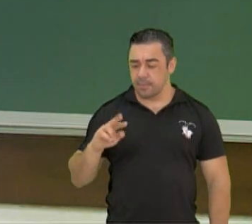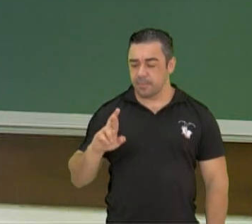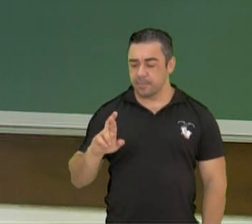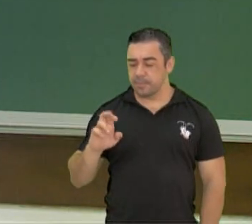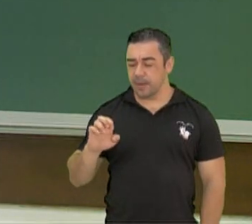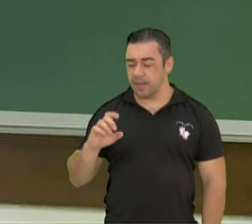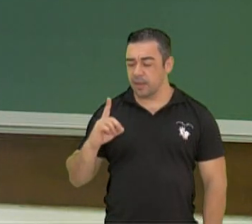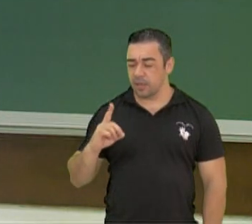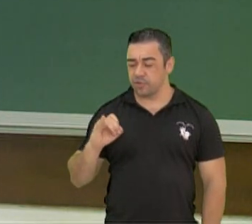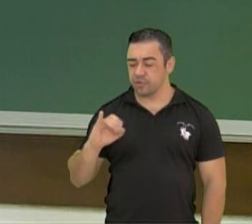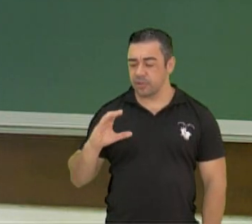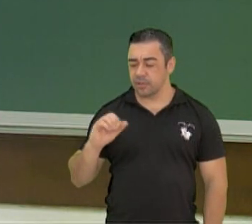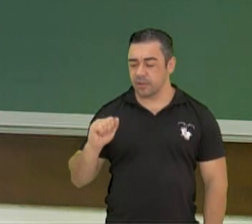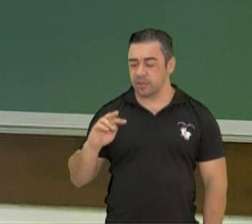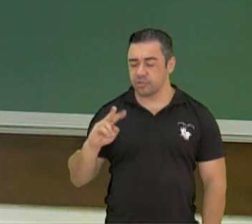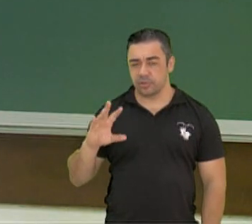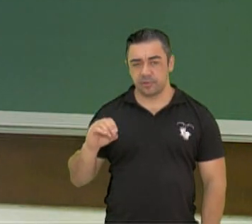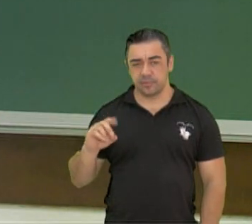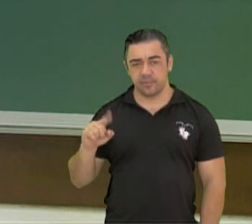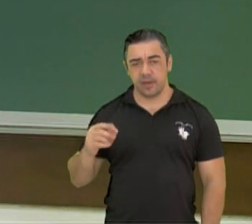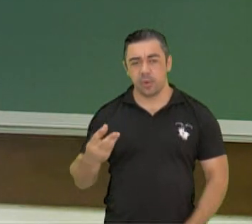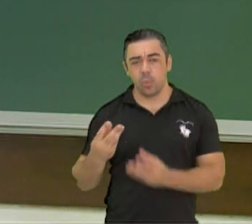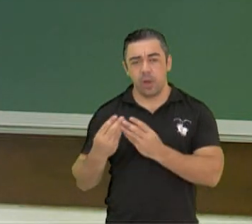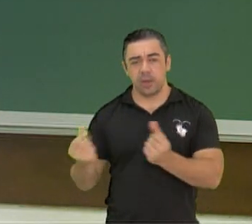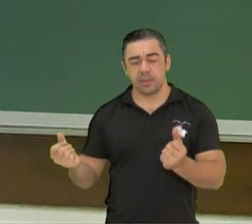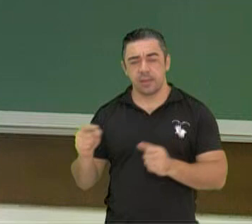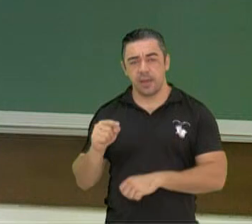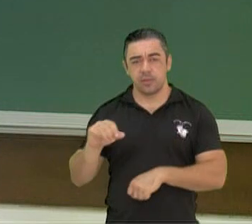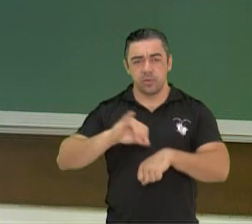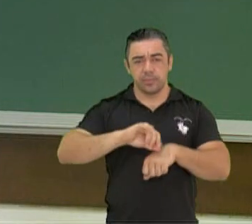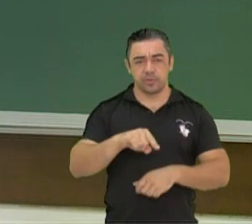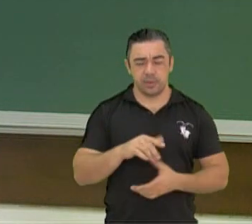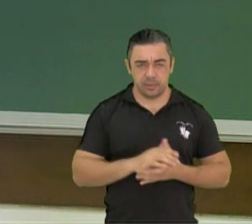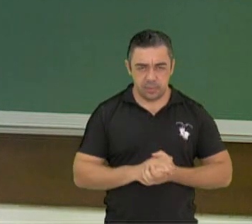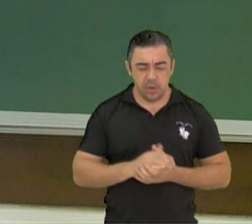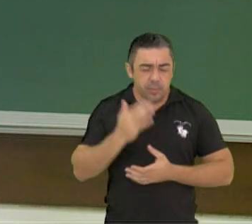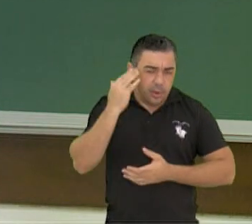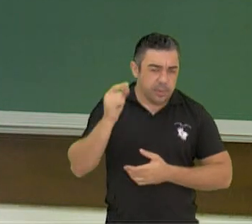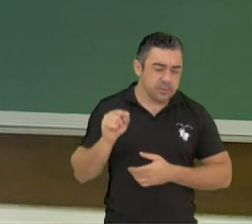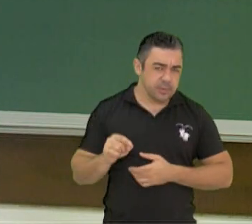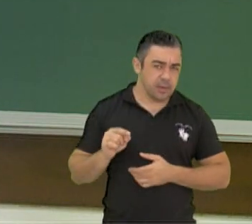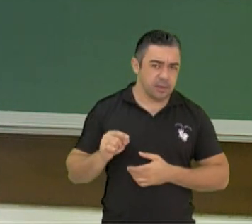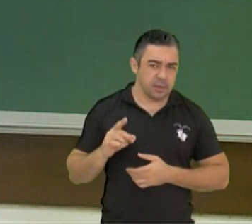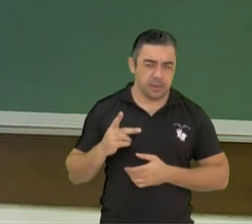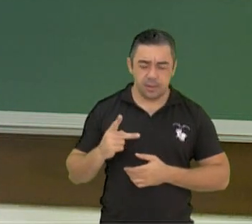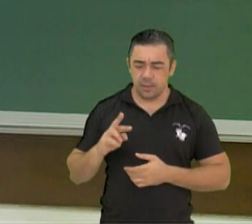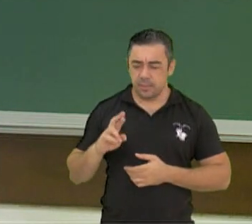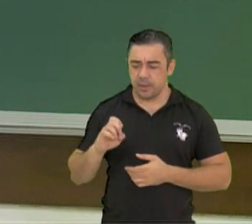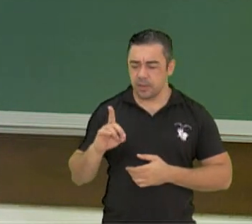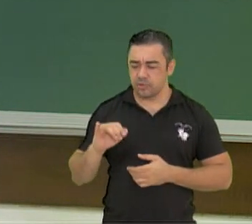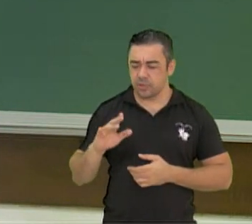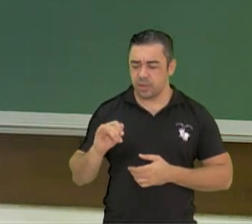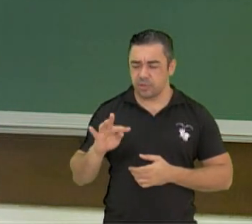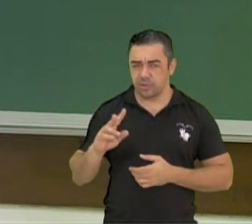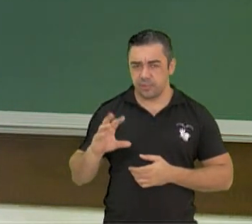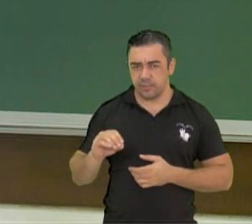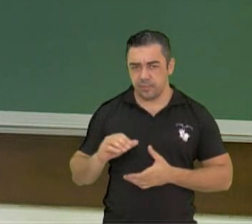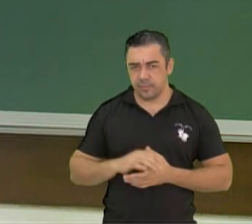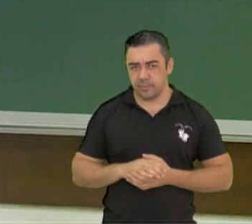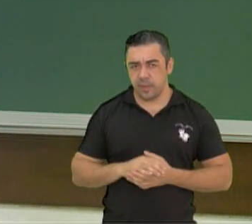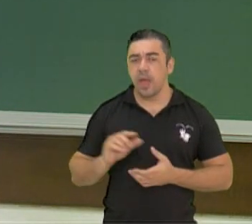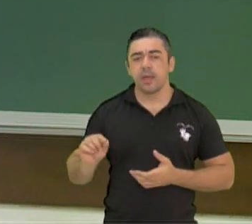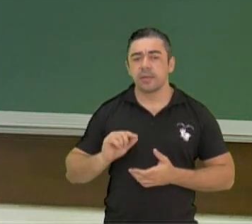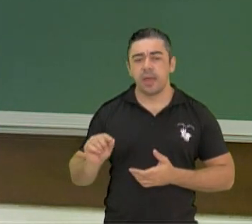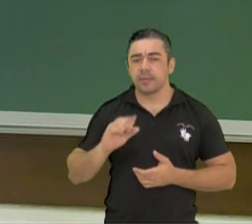um predicativo do meu objeto. Professora, como é que eu sei que é predicativo do objeto? Ora, faço a pergunta para você, quem que